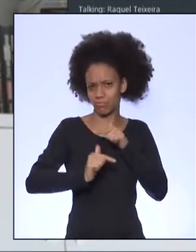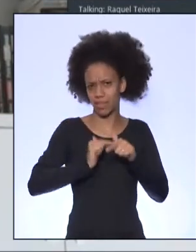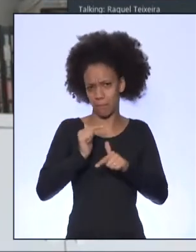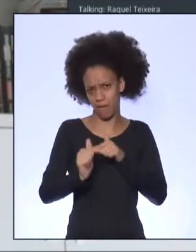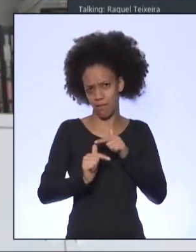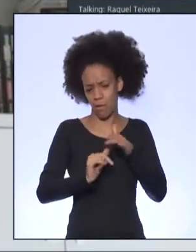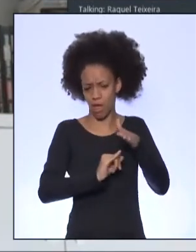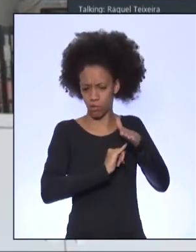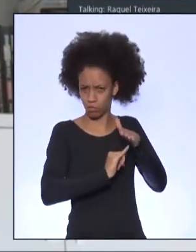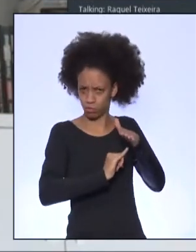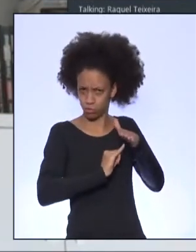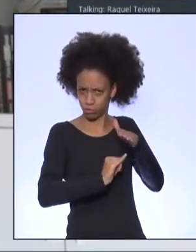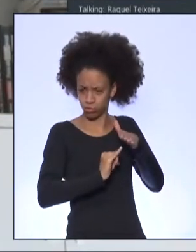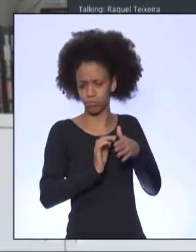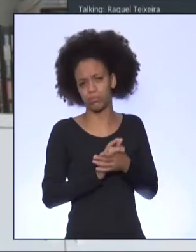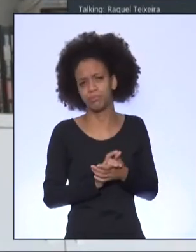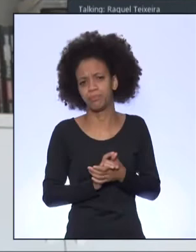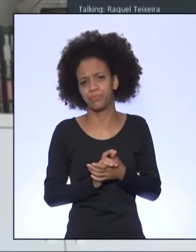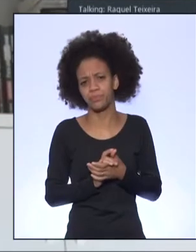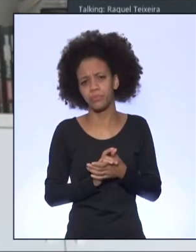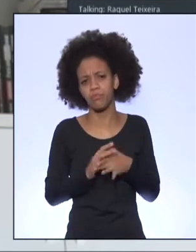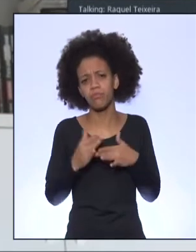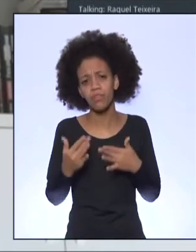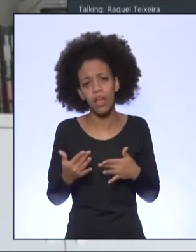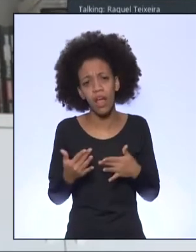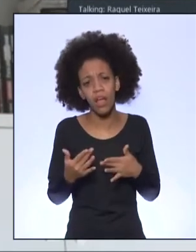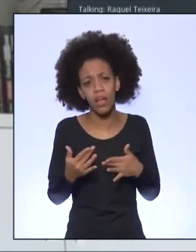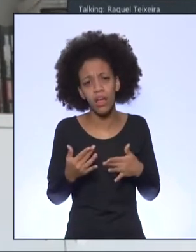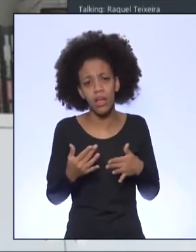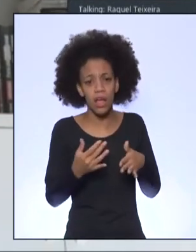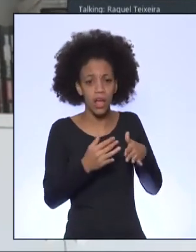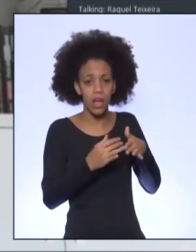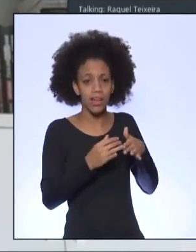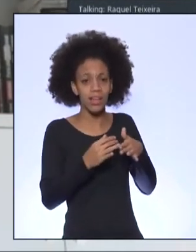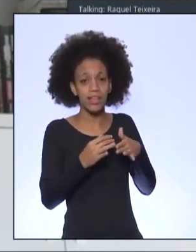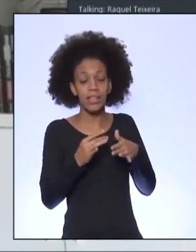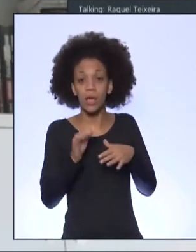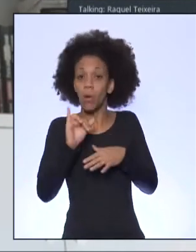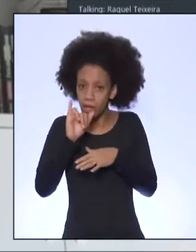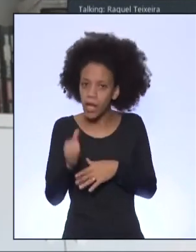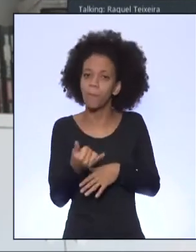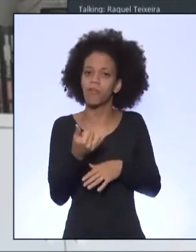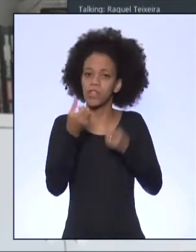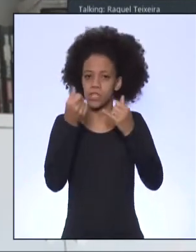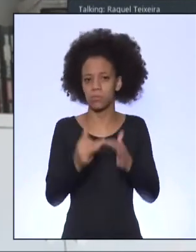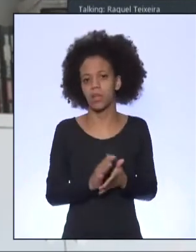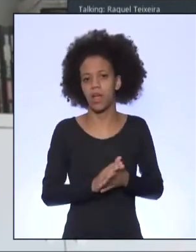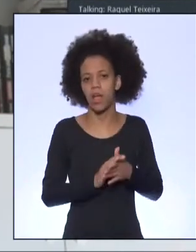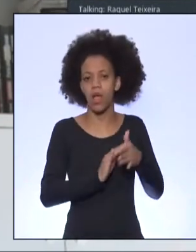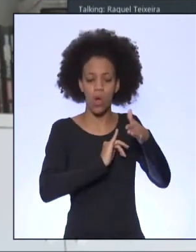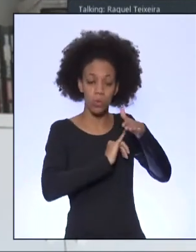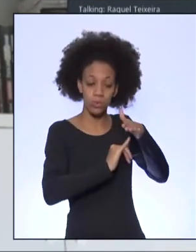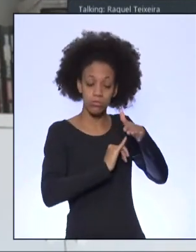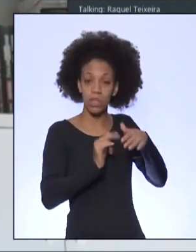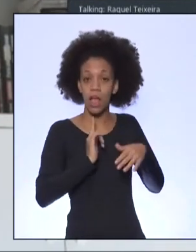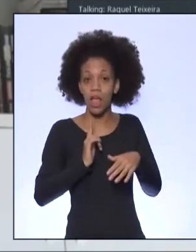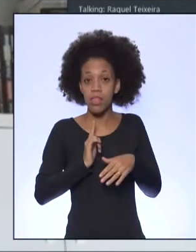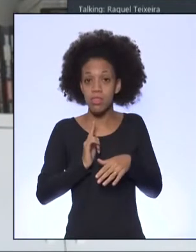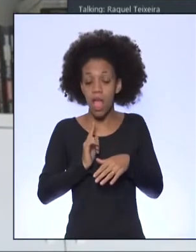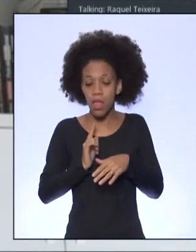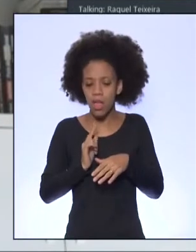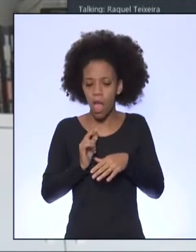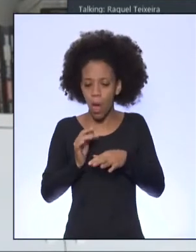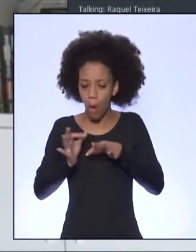Instituto Ayrton Senna é que o Instituto, nem todo mundo, eu quero aproveitar e falar disso, o Instituto tem um laboratório de